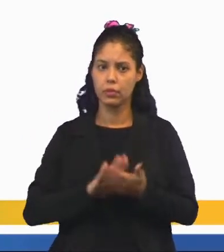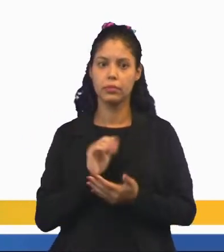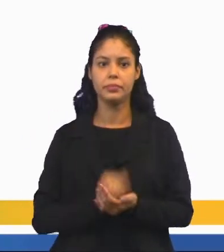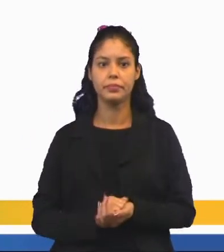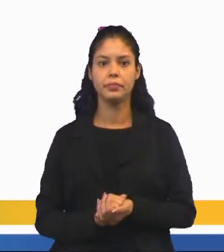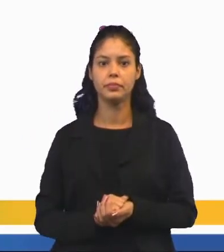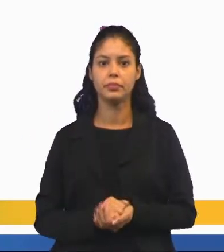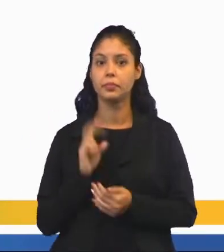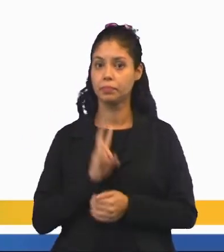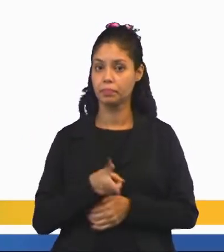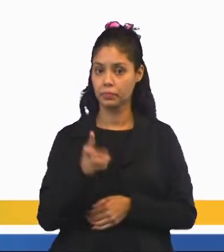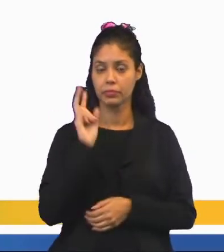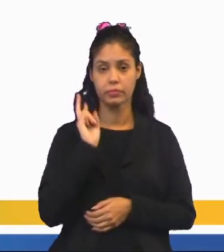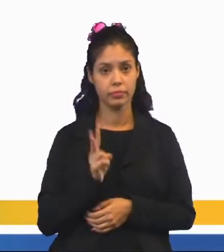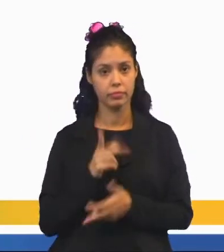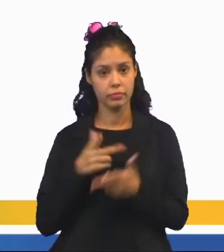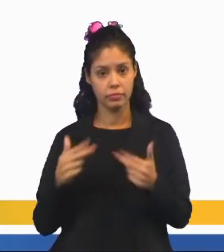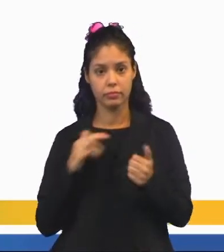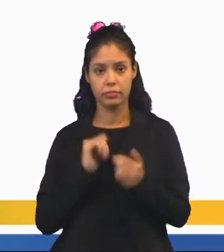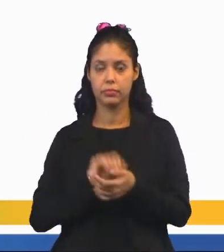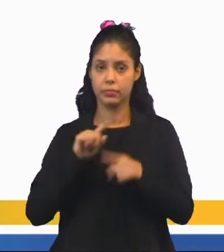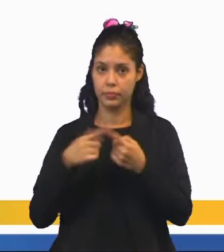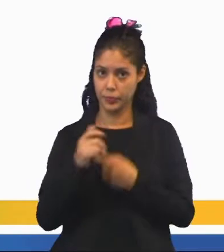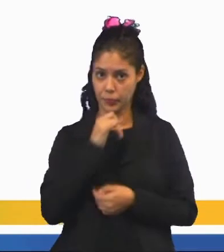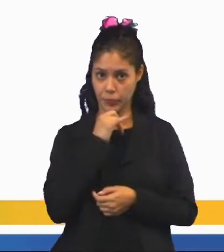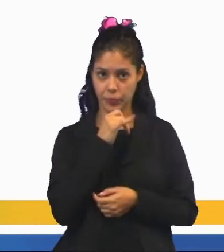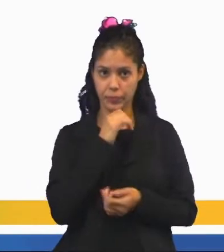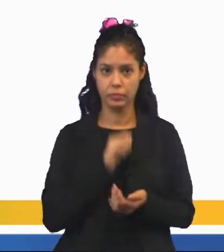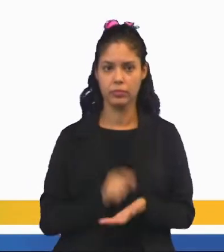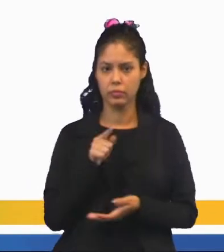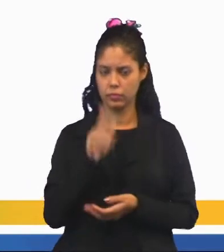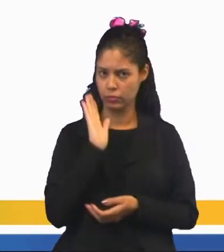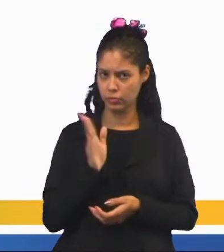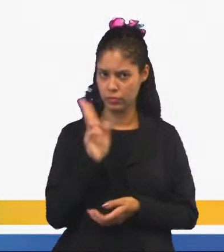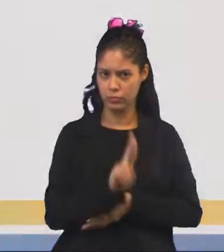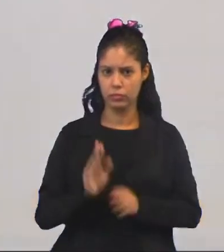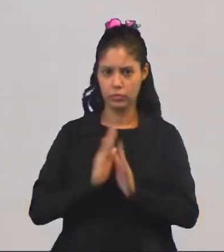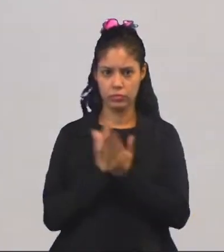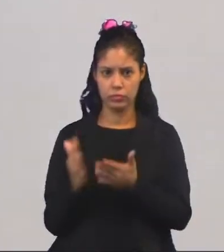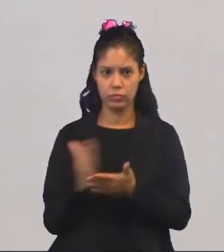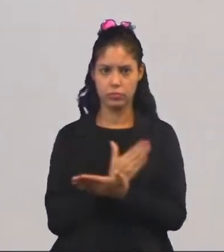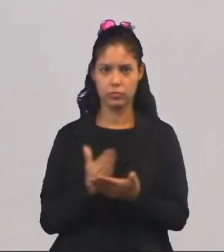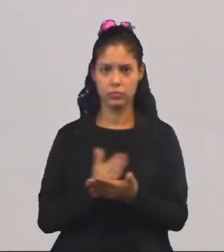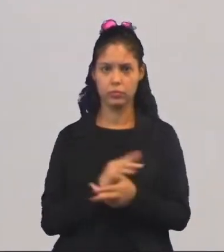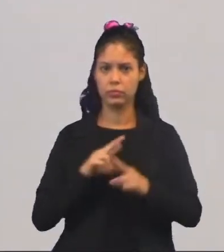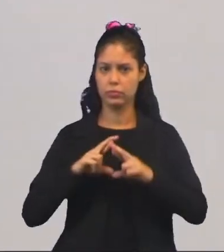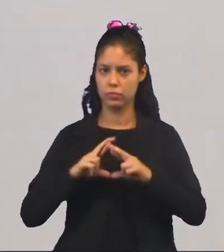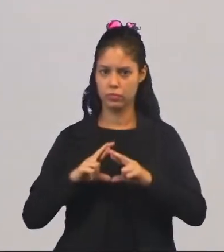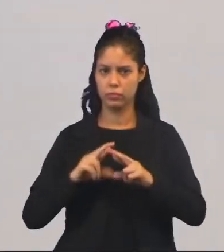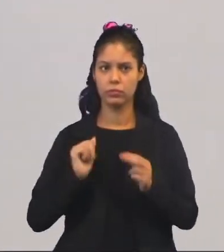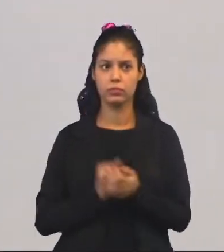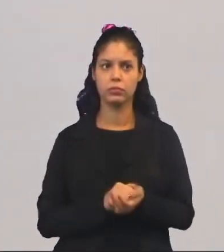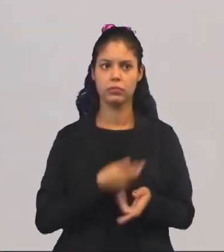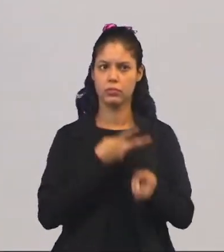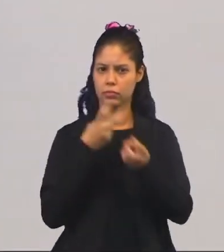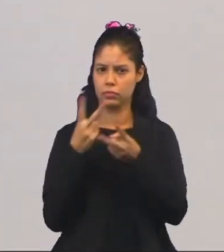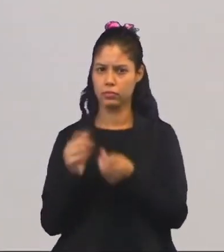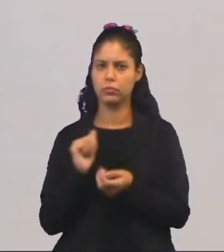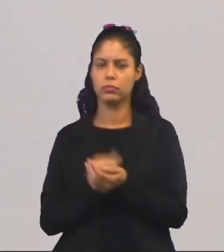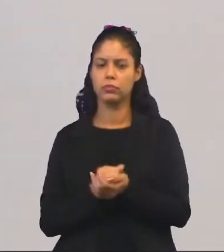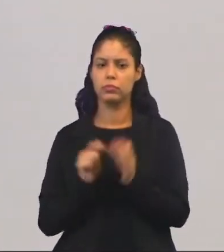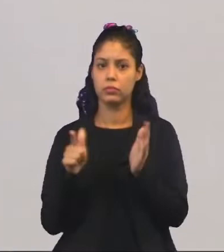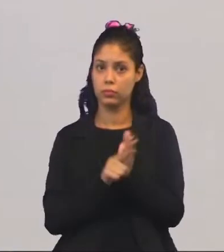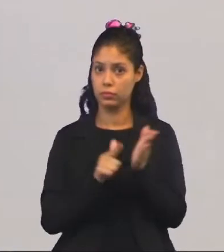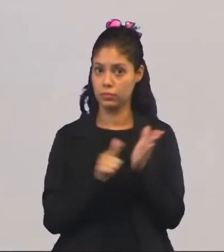nenhuma, né? Vai continuar a mesma coisa. Por exemplo, você já usou um caderno reciclável? Você percebeu que